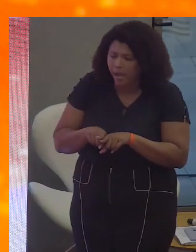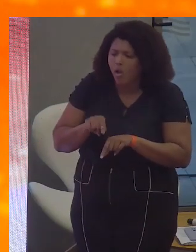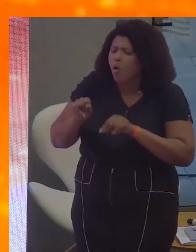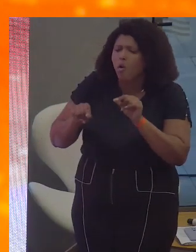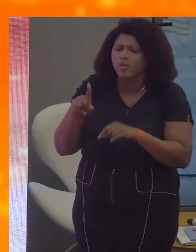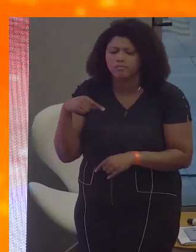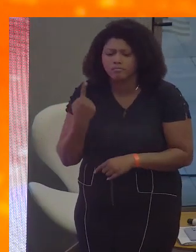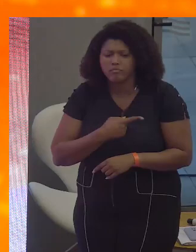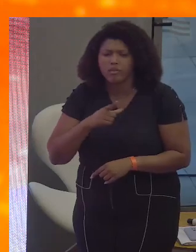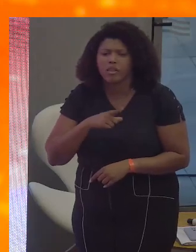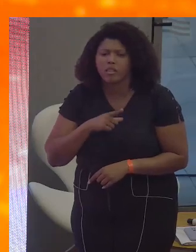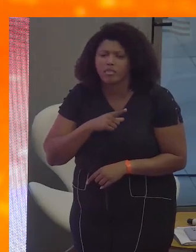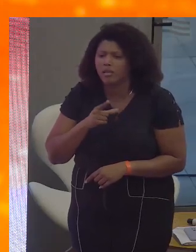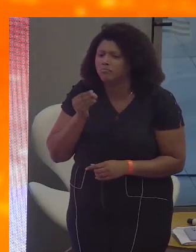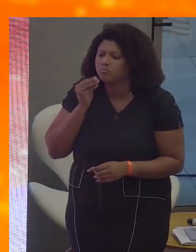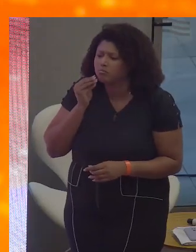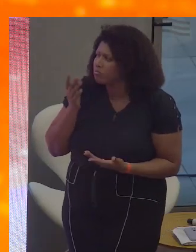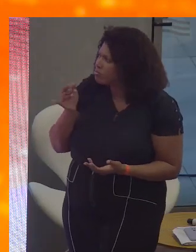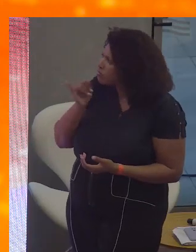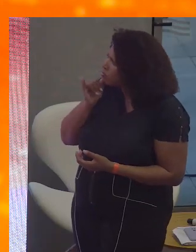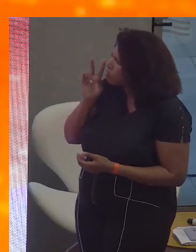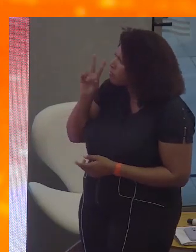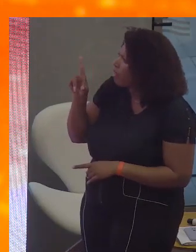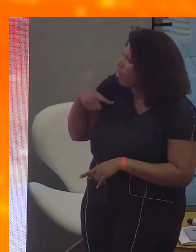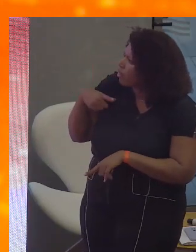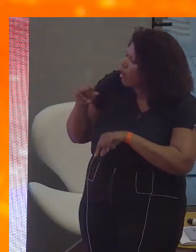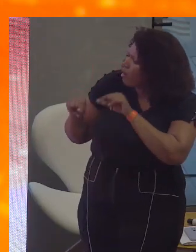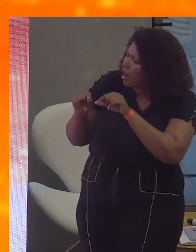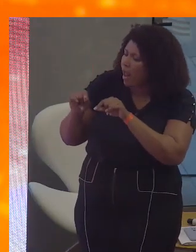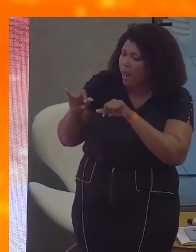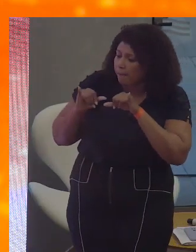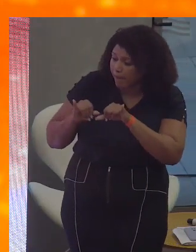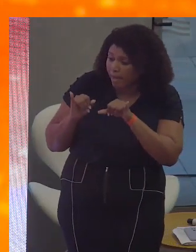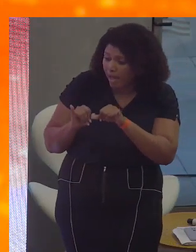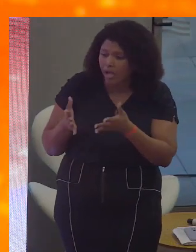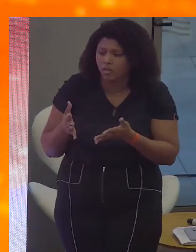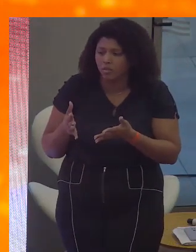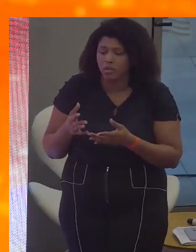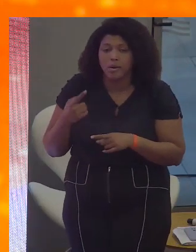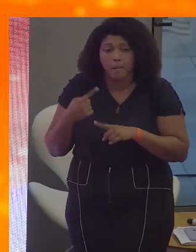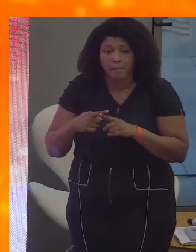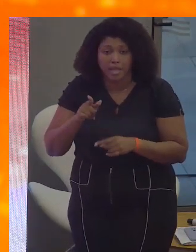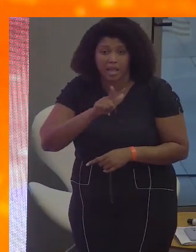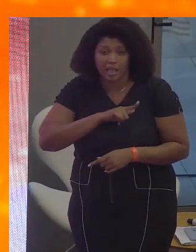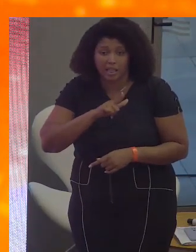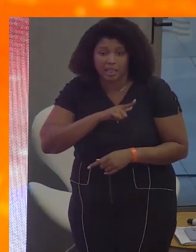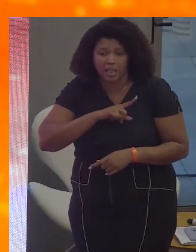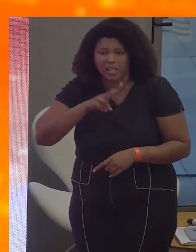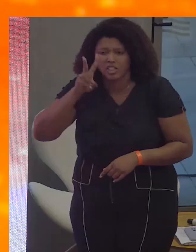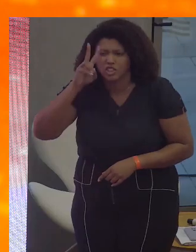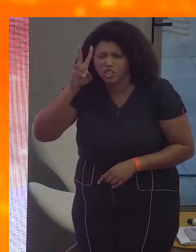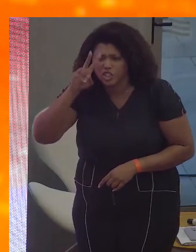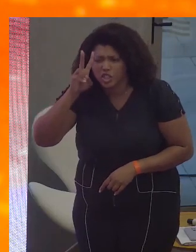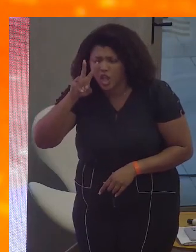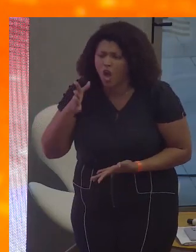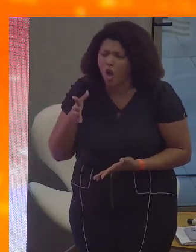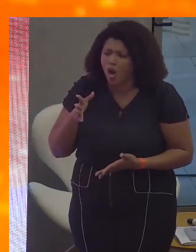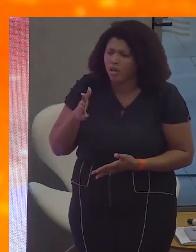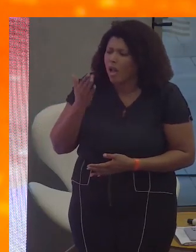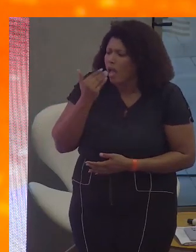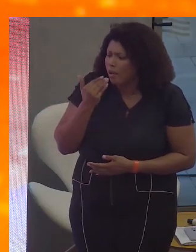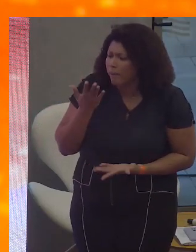né? Presença no mercado de suplementos que apresentam constituintes que, apesar de terem histórico de uso em